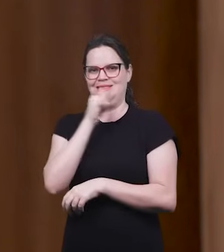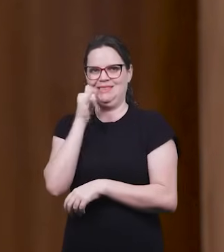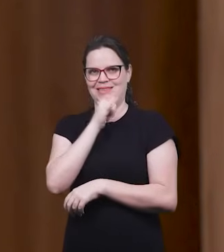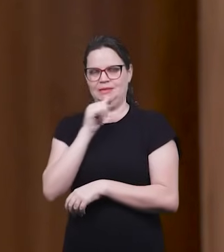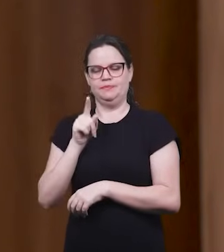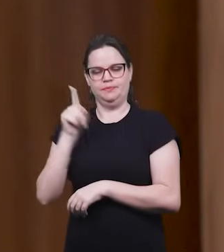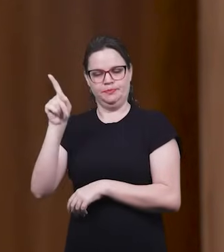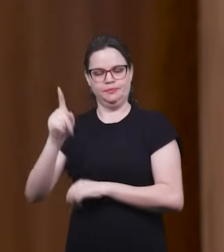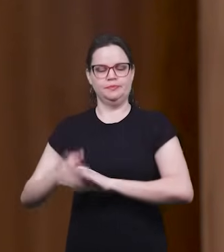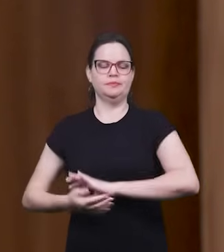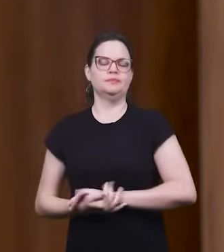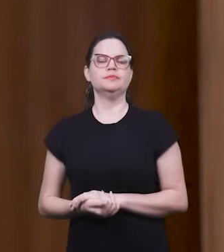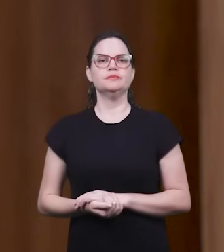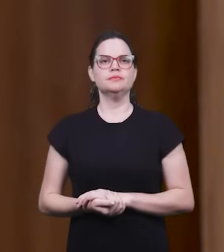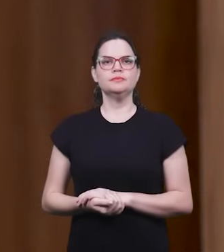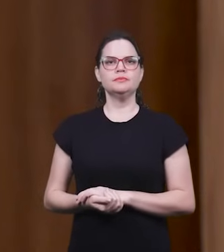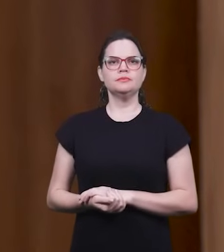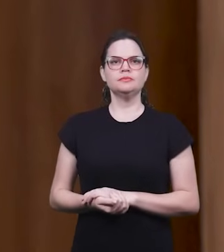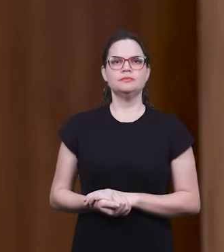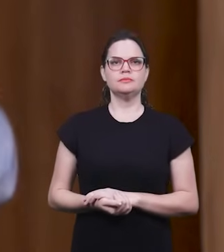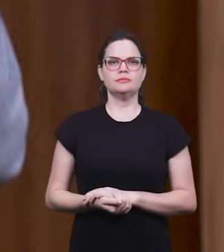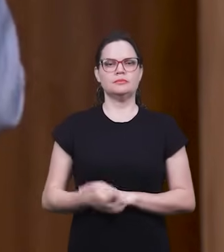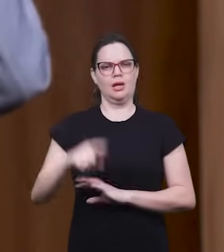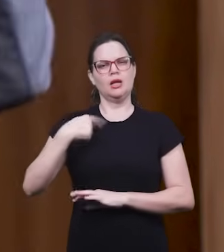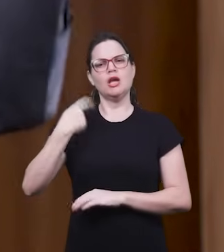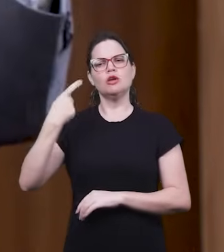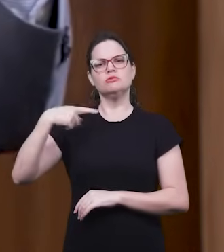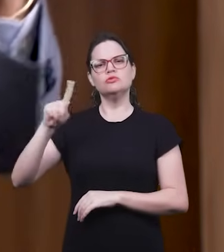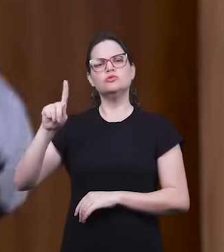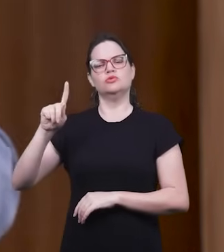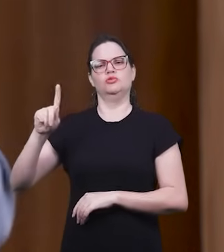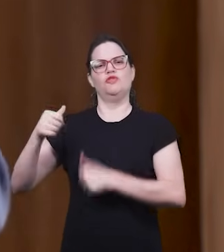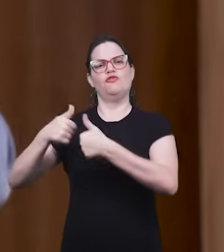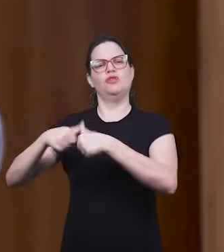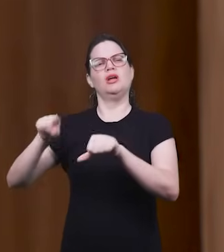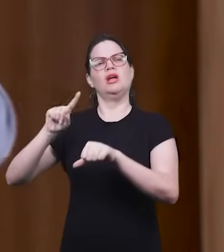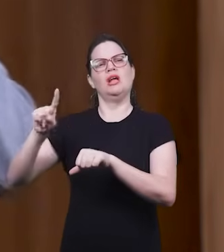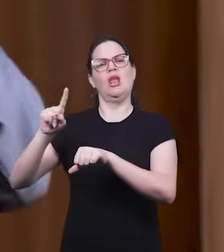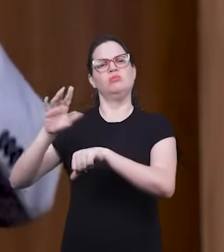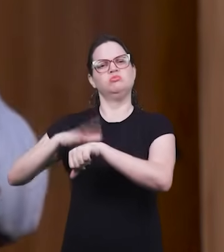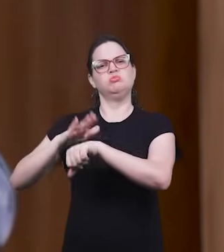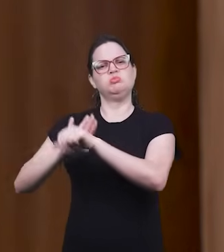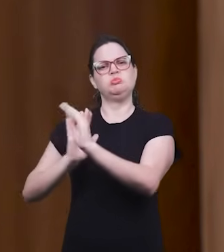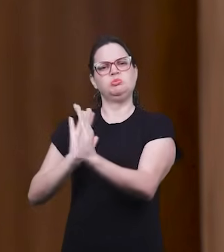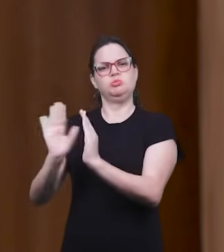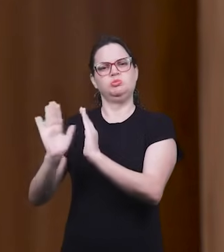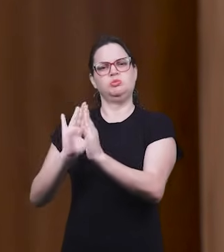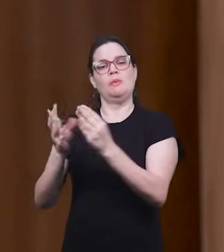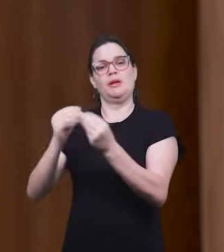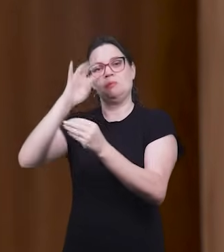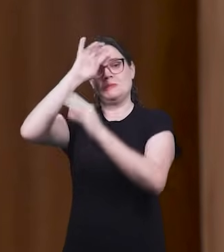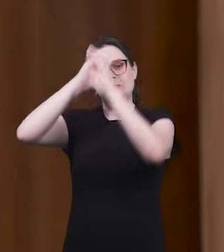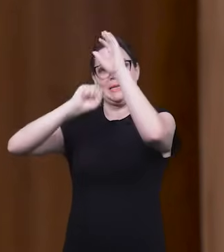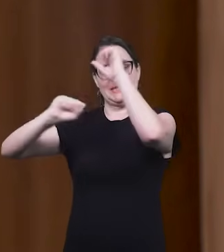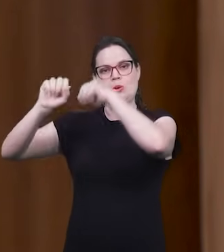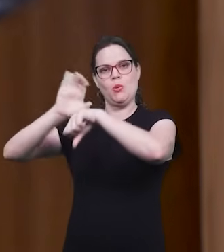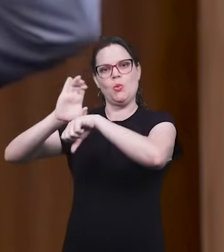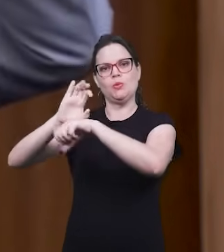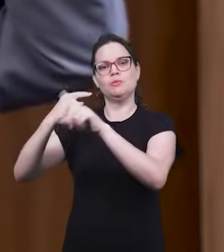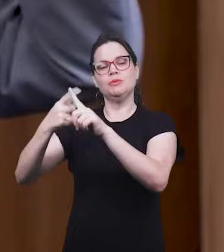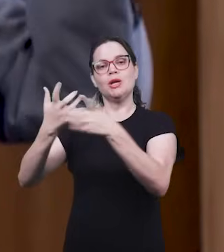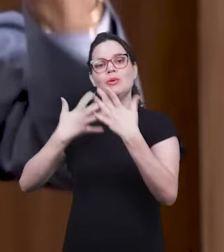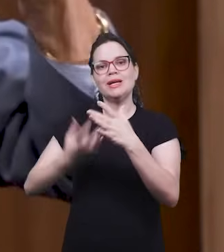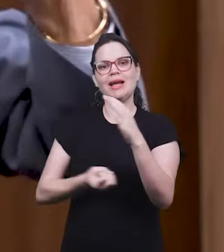Radamés Luiz Pugliese. E eu fiquei lá um tempo com ele lá. Para me preparar, que eu queria montar